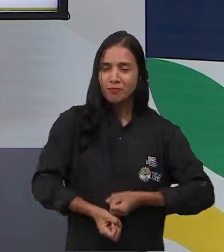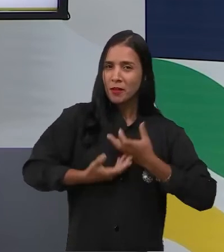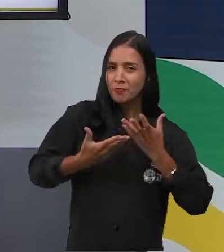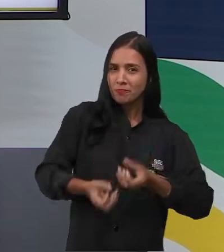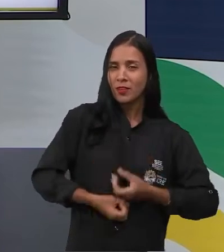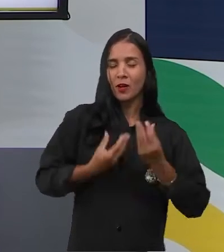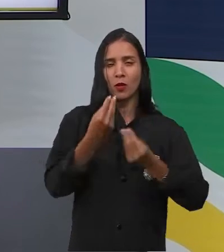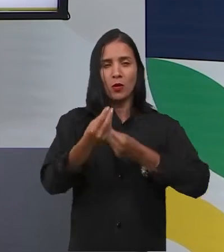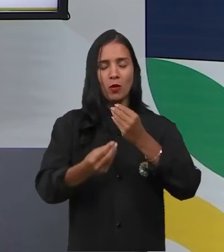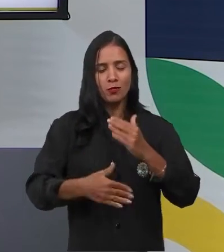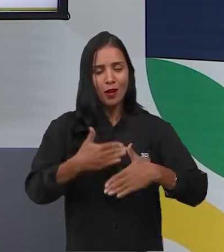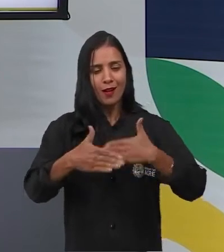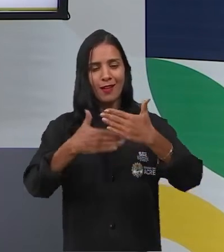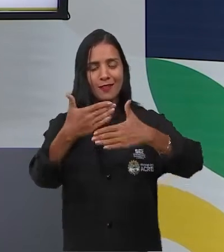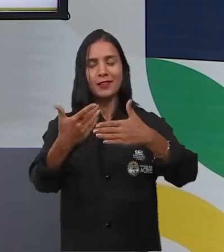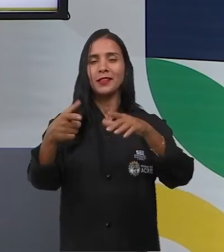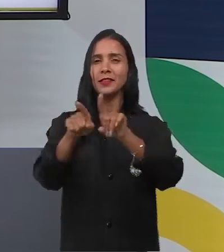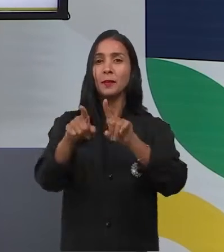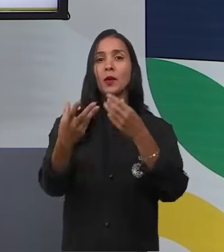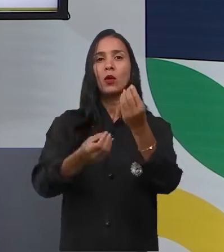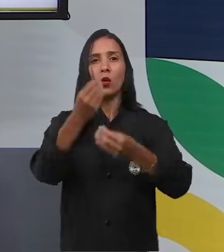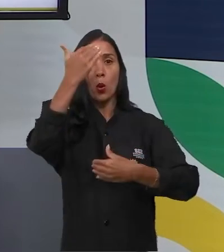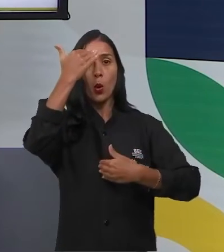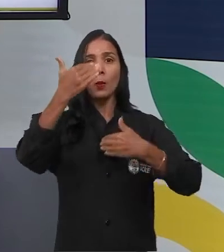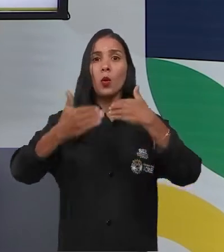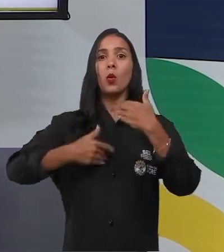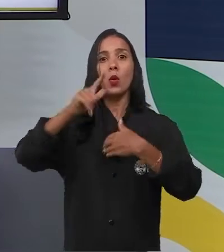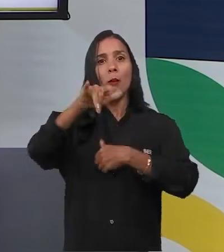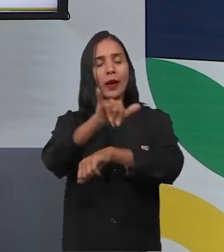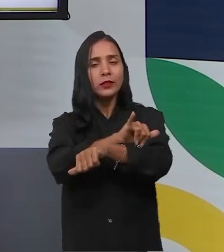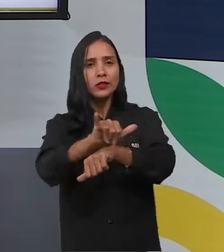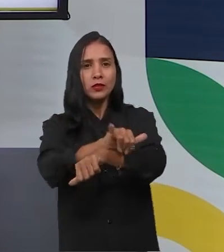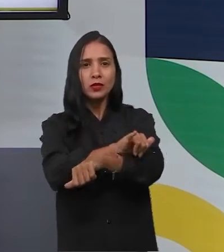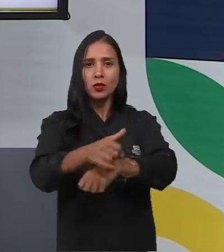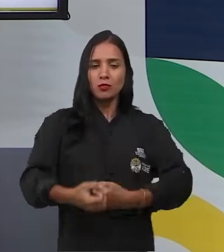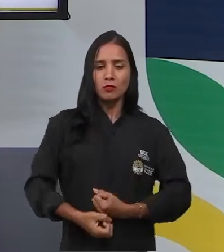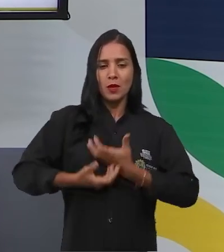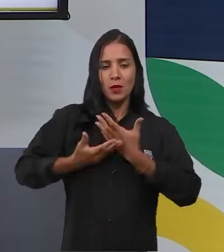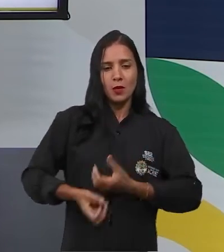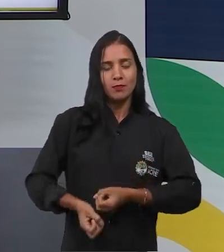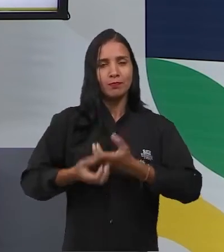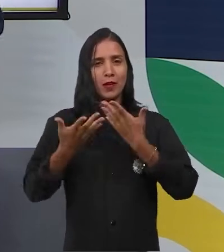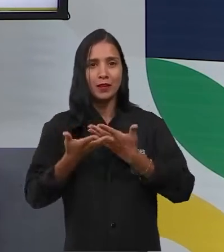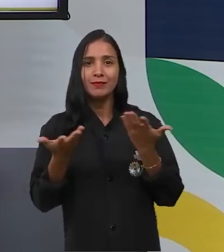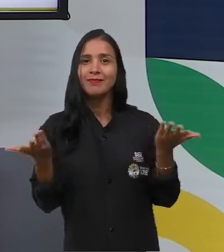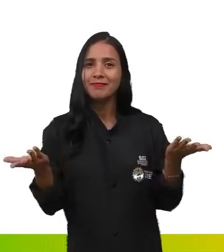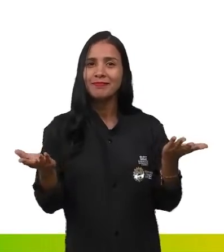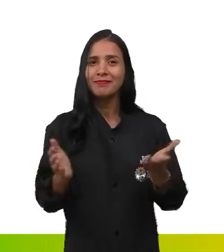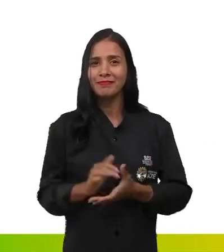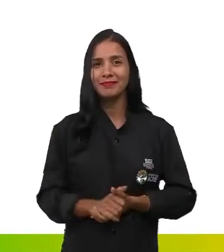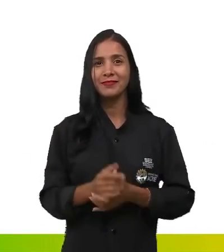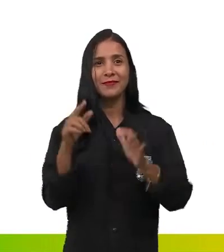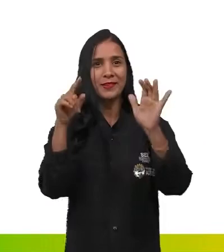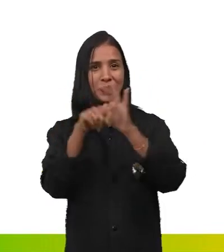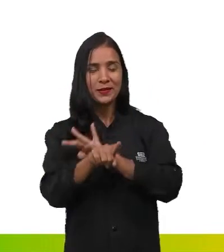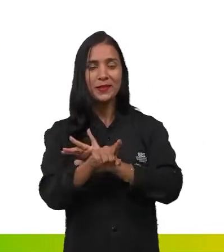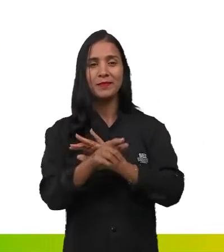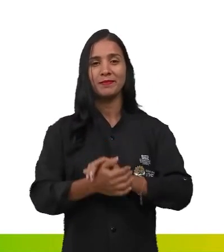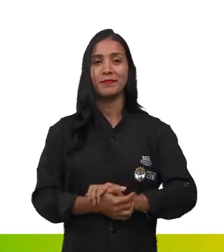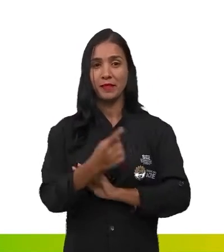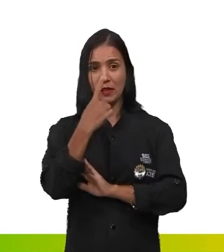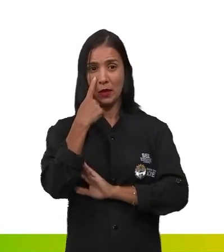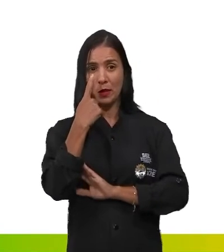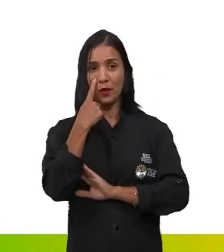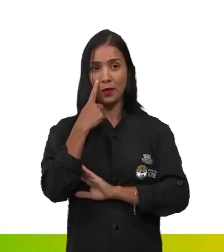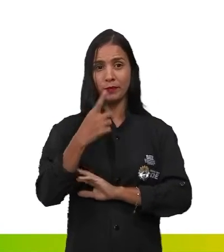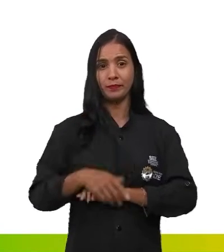se desenvolve e como é que o corpo se torna um instrumento dessa manifestação. Aqui a gente, no texto, ó, a capoeira,